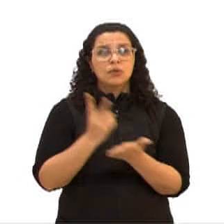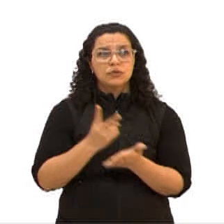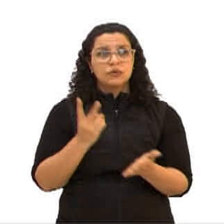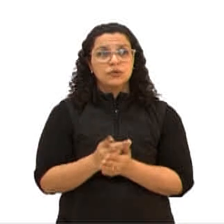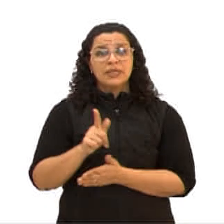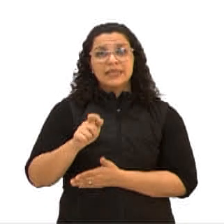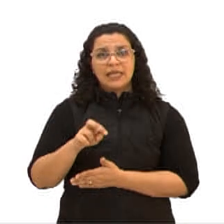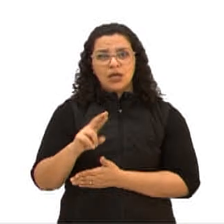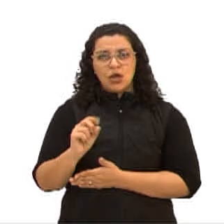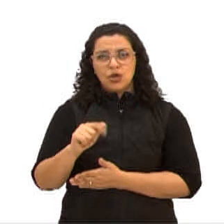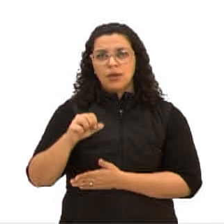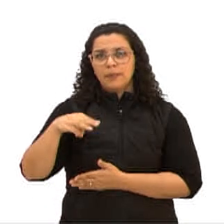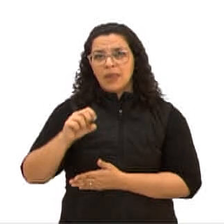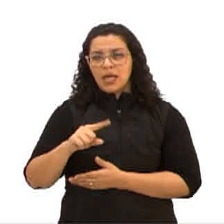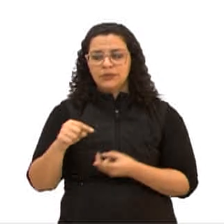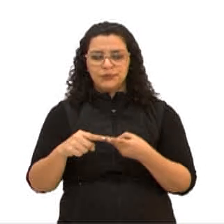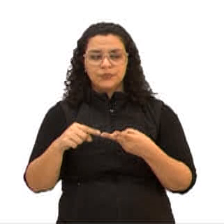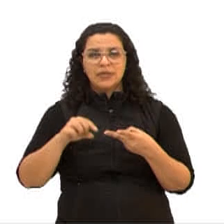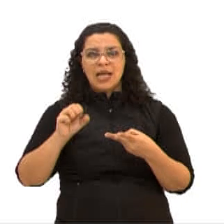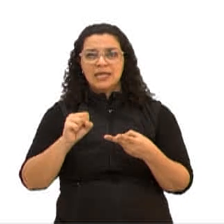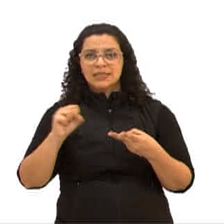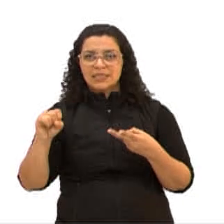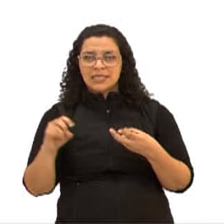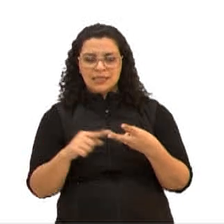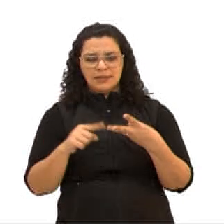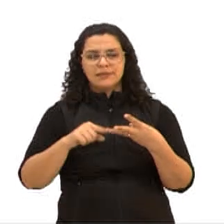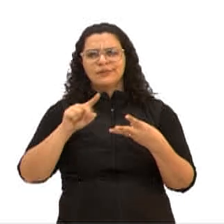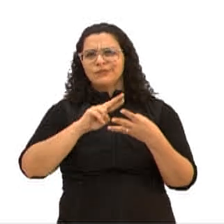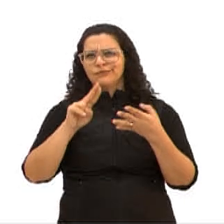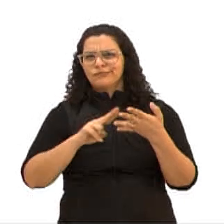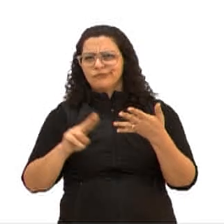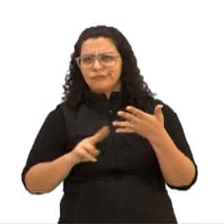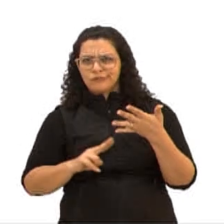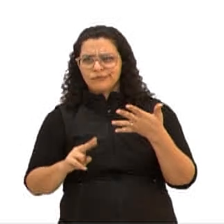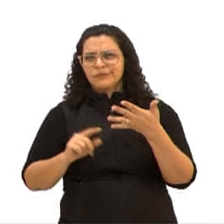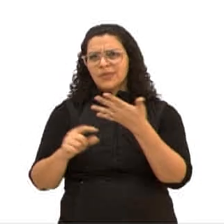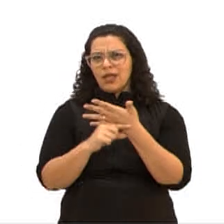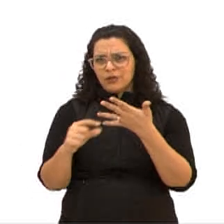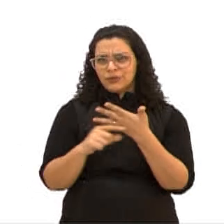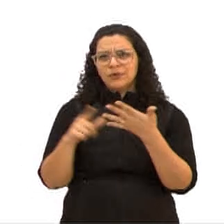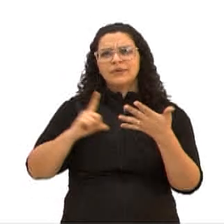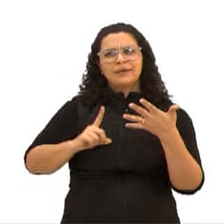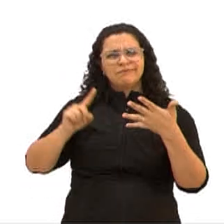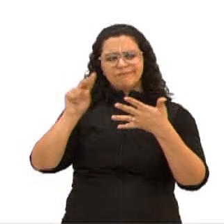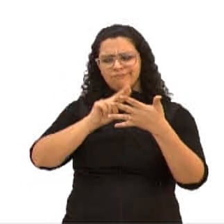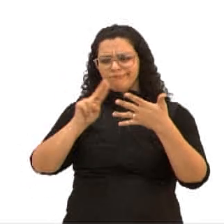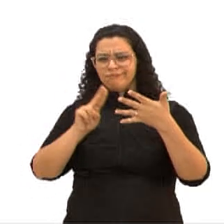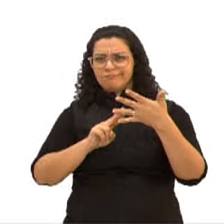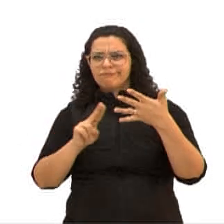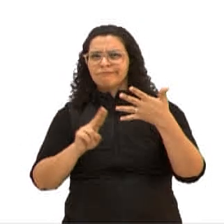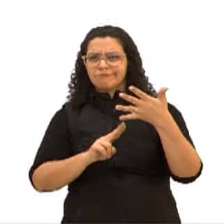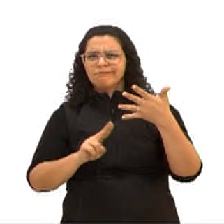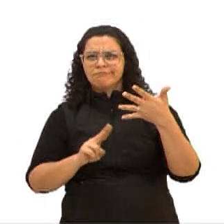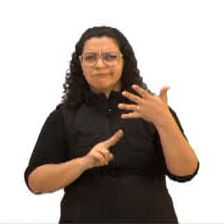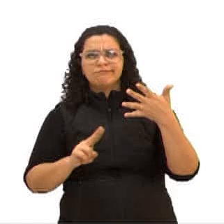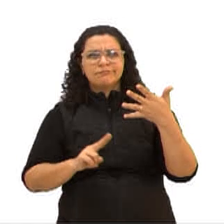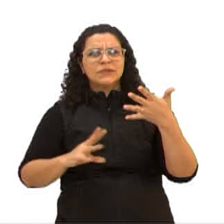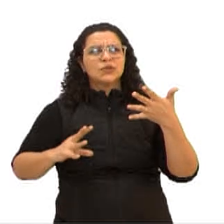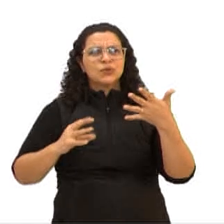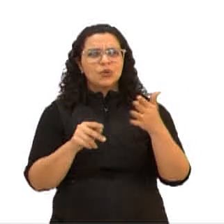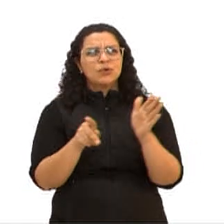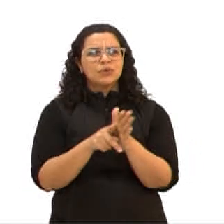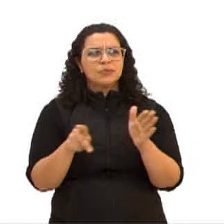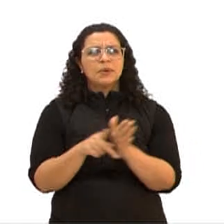Continuando, Gregório de Matos, Machado de Assis, Álvares de Azevedo, Graciliano Ramos, Guimarães Rosa, Clarice Lispector,